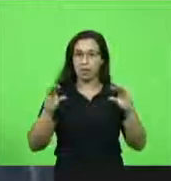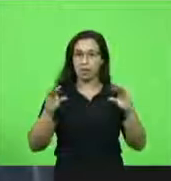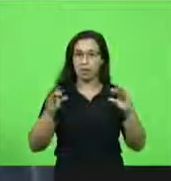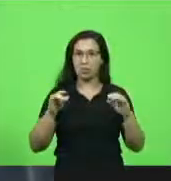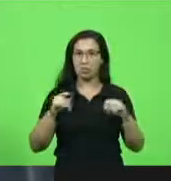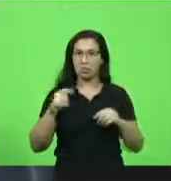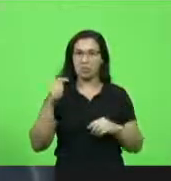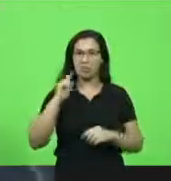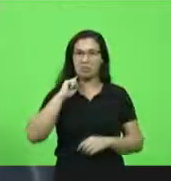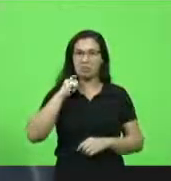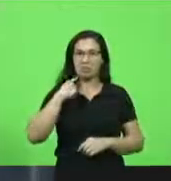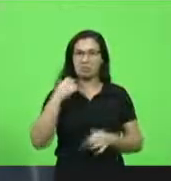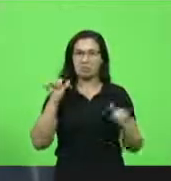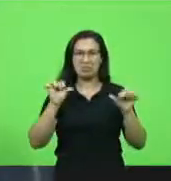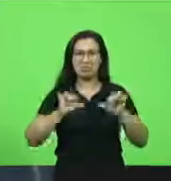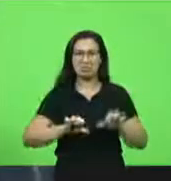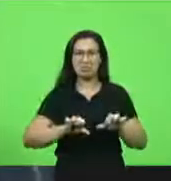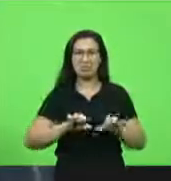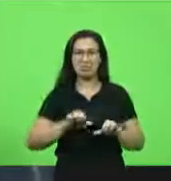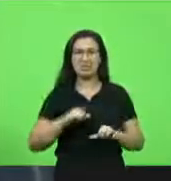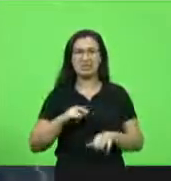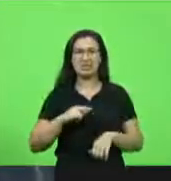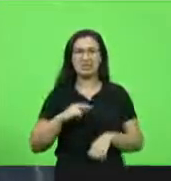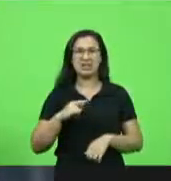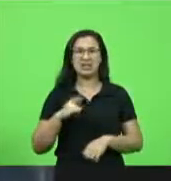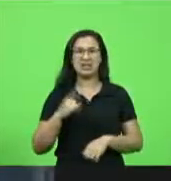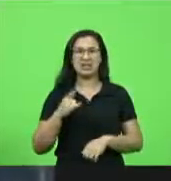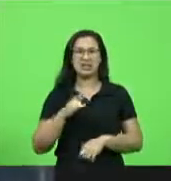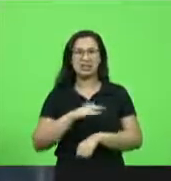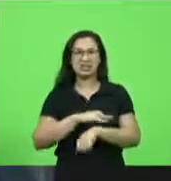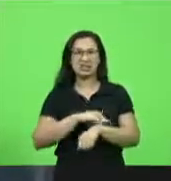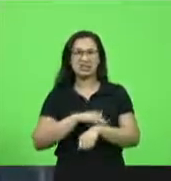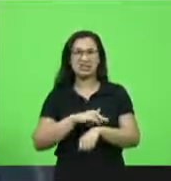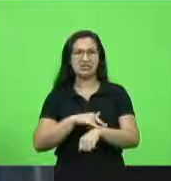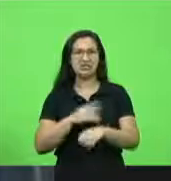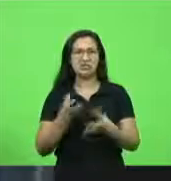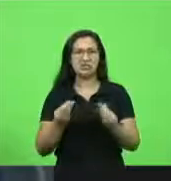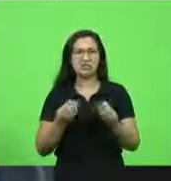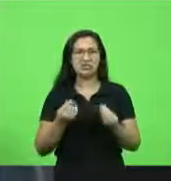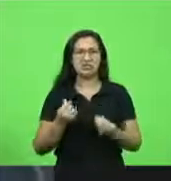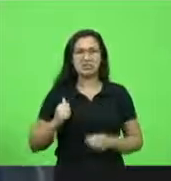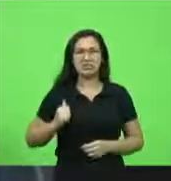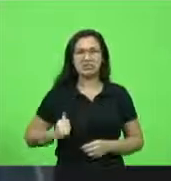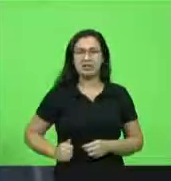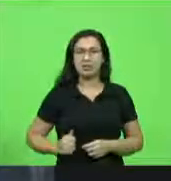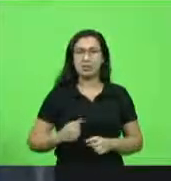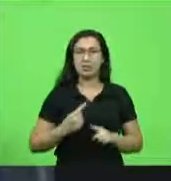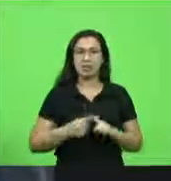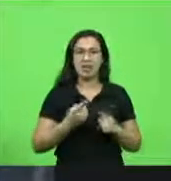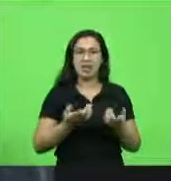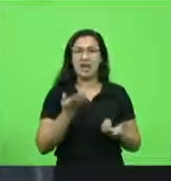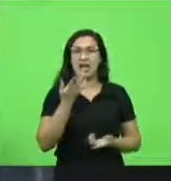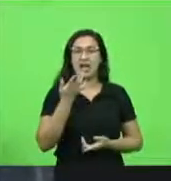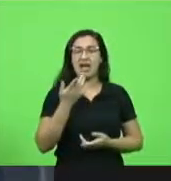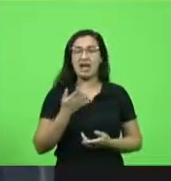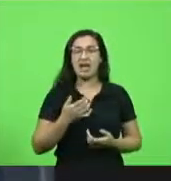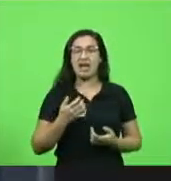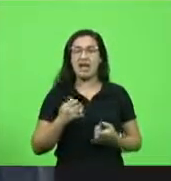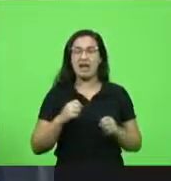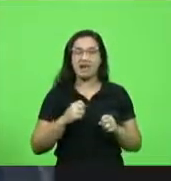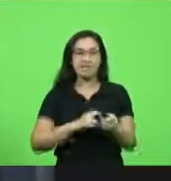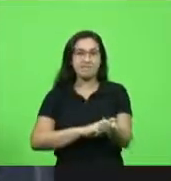todo úmido de urina, fezes espalhadas. Eles dizendo: a gente tem que trancar o pai da menina, porque ela é agressiva, estava num